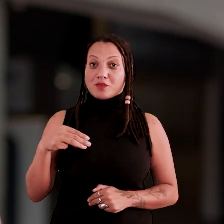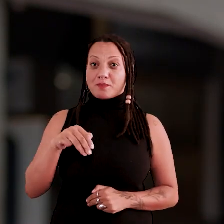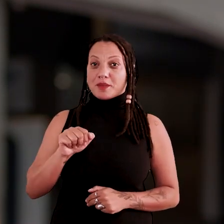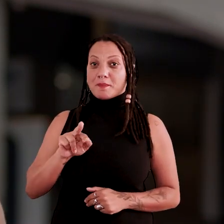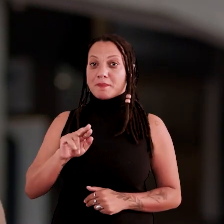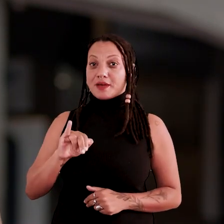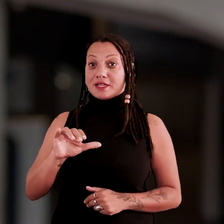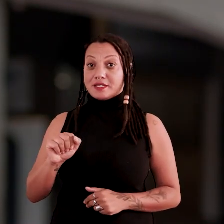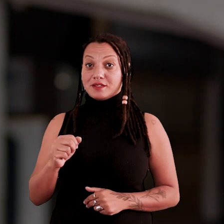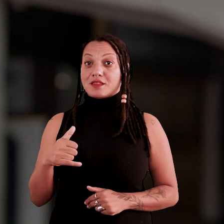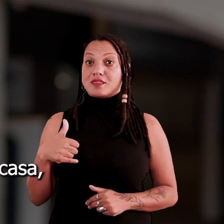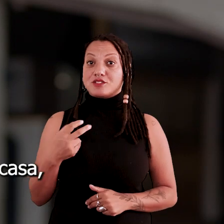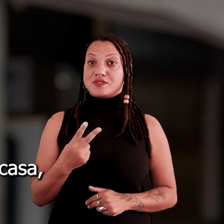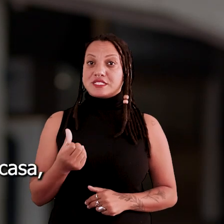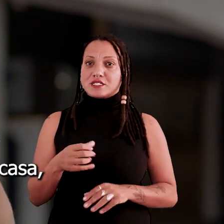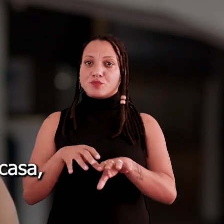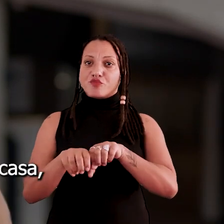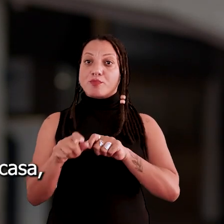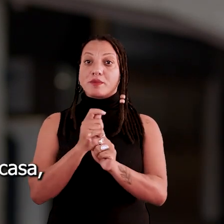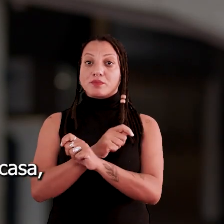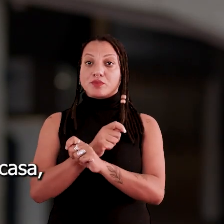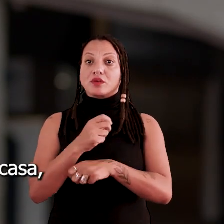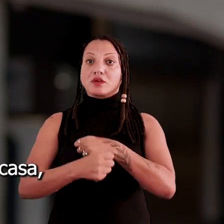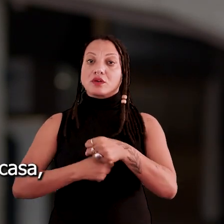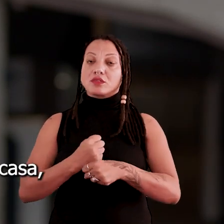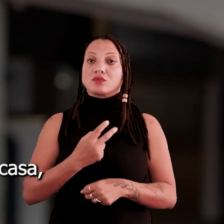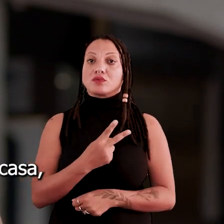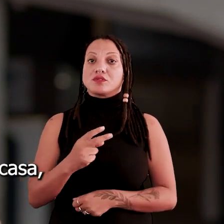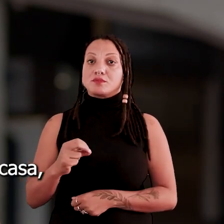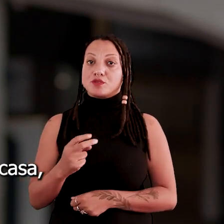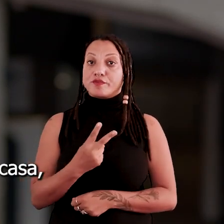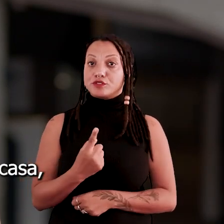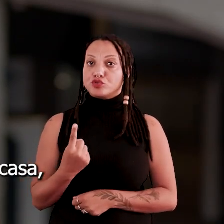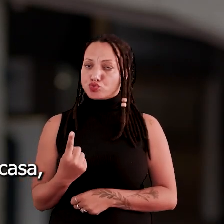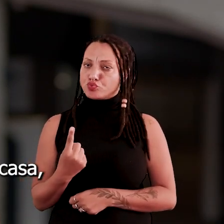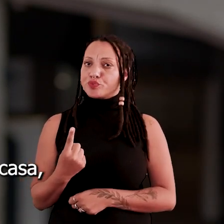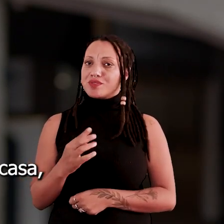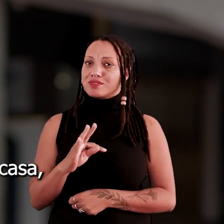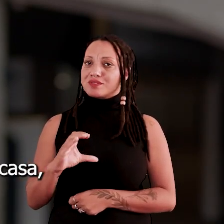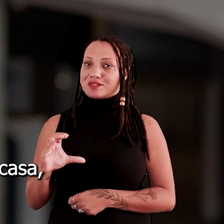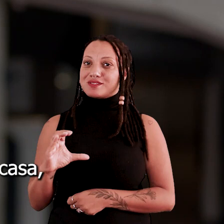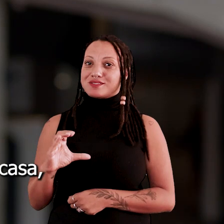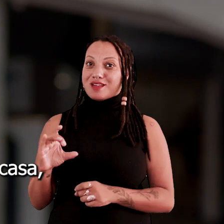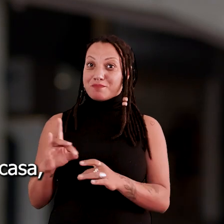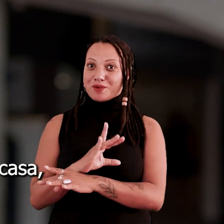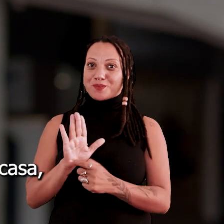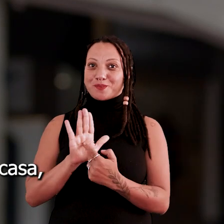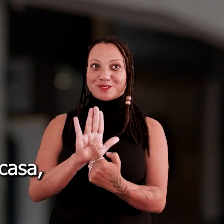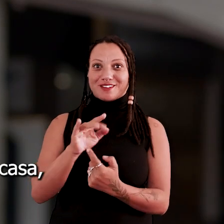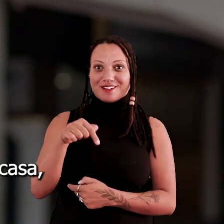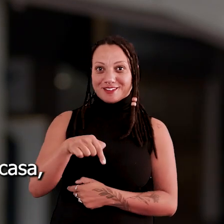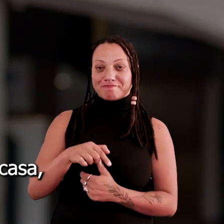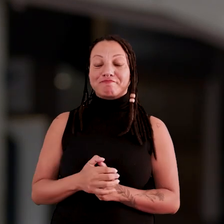mas 2021 foi a conclusão dele e acho que é interessante observar que não só nós saímos de casa, mas também o nosso